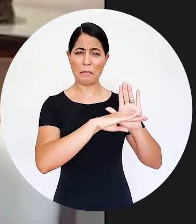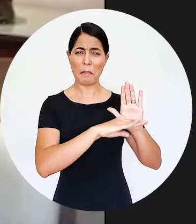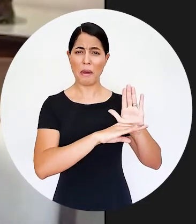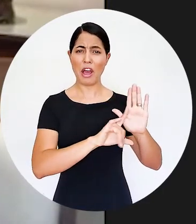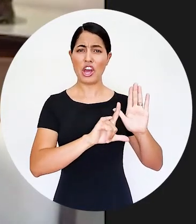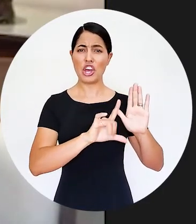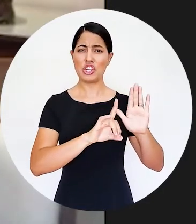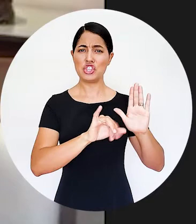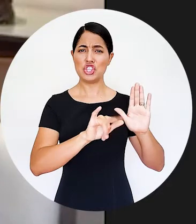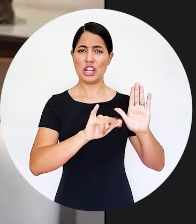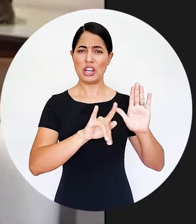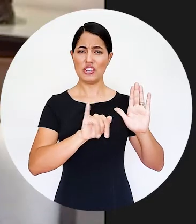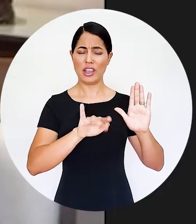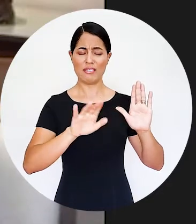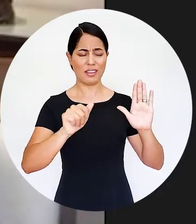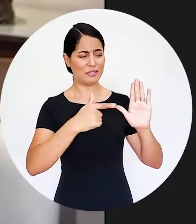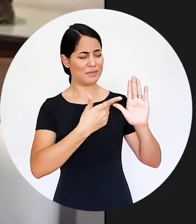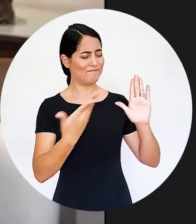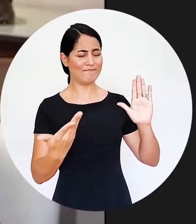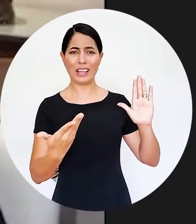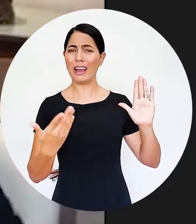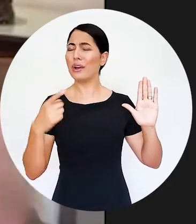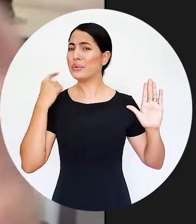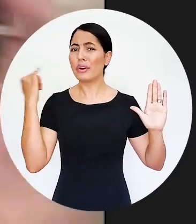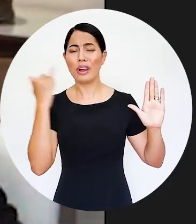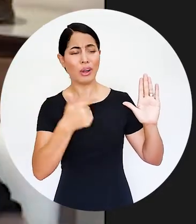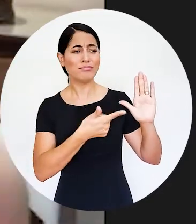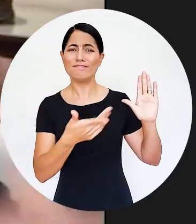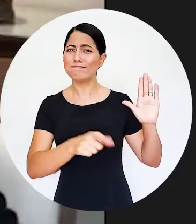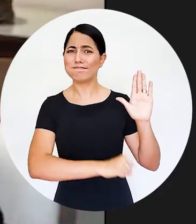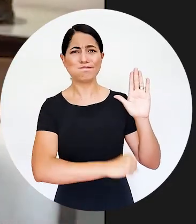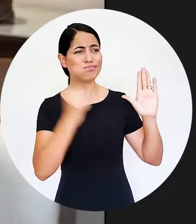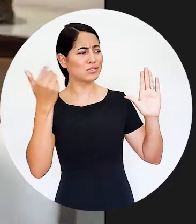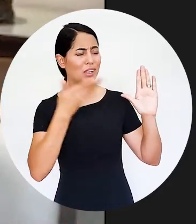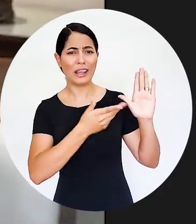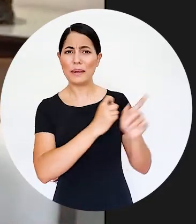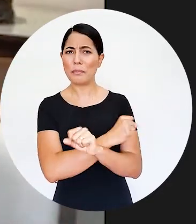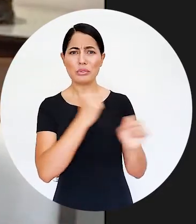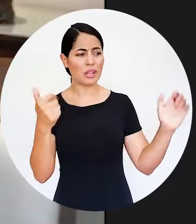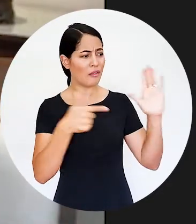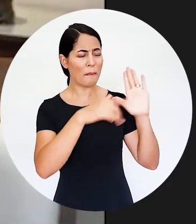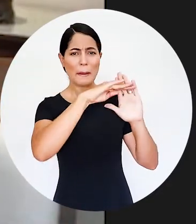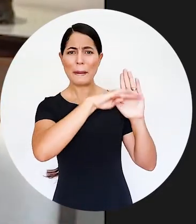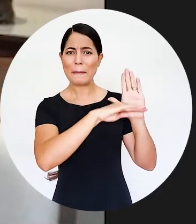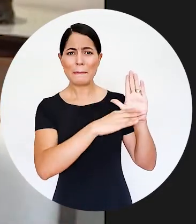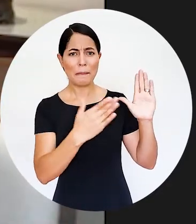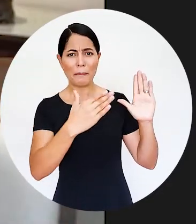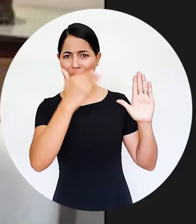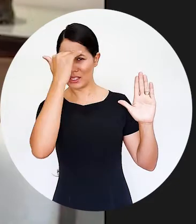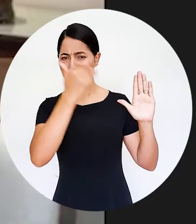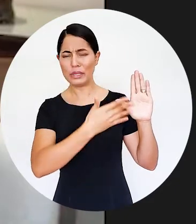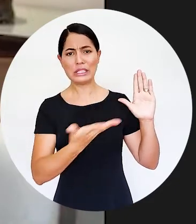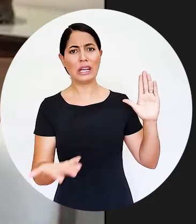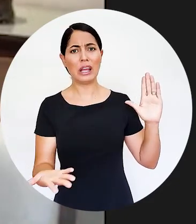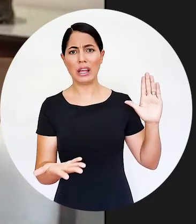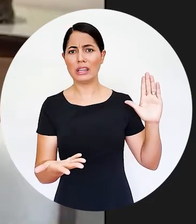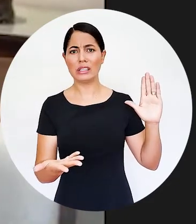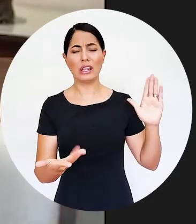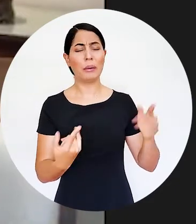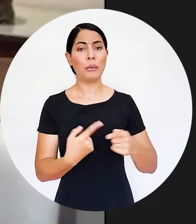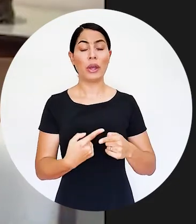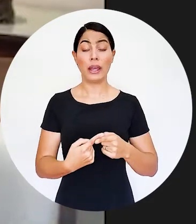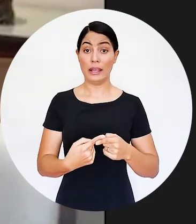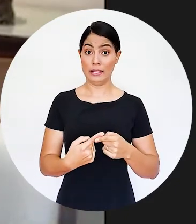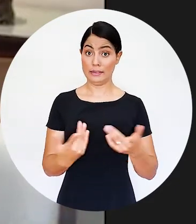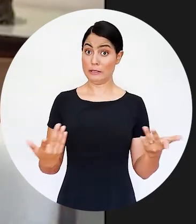advogado destrói ele possível cumprir por uma série de fatores aquele possível cumprir essa diligência Então